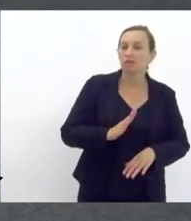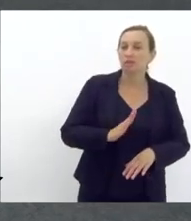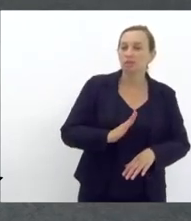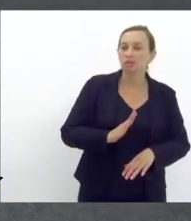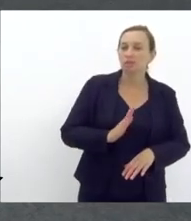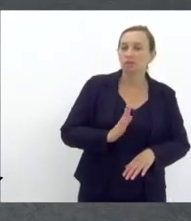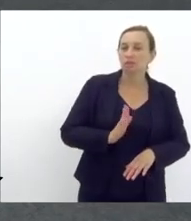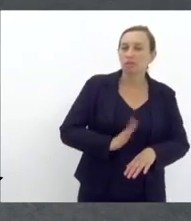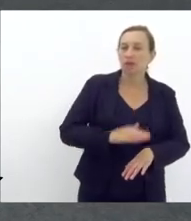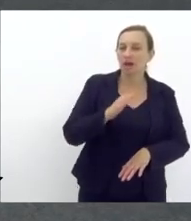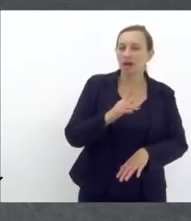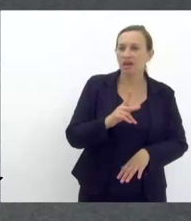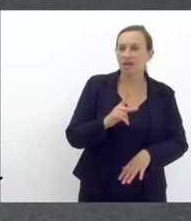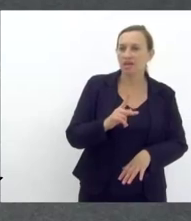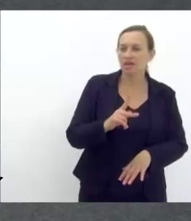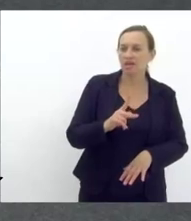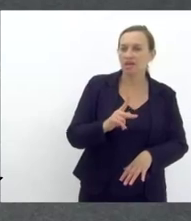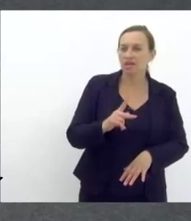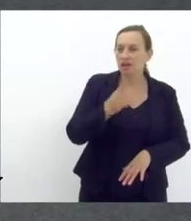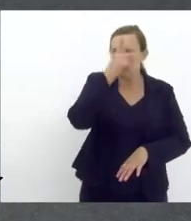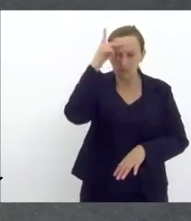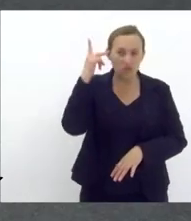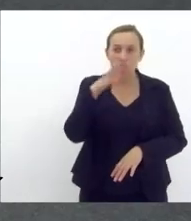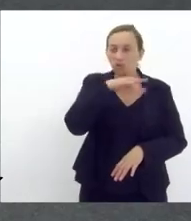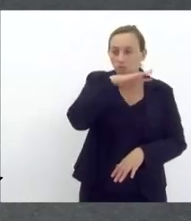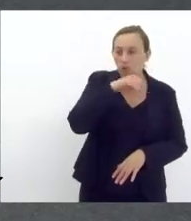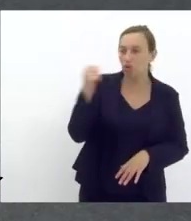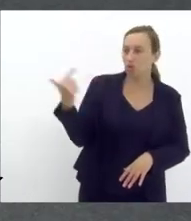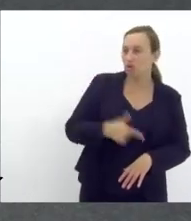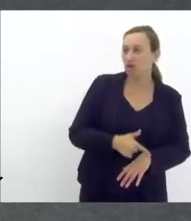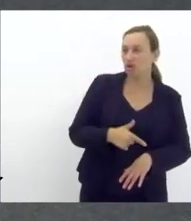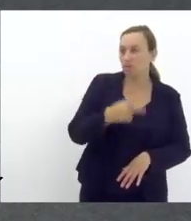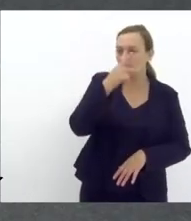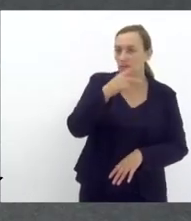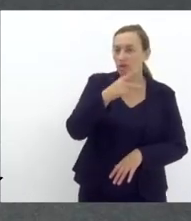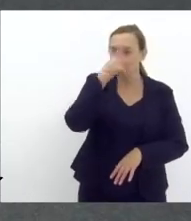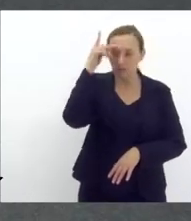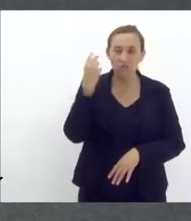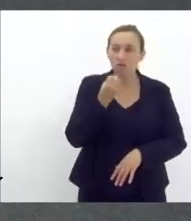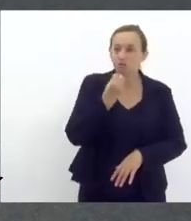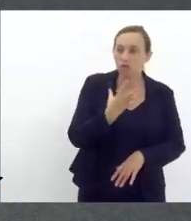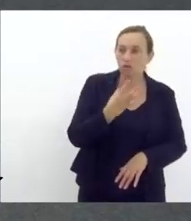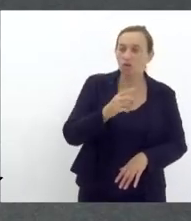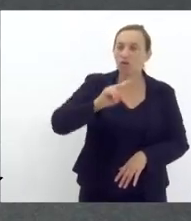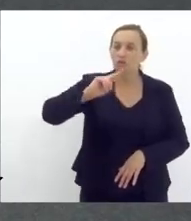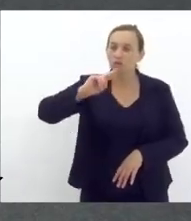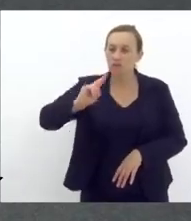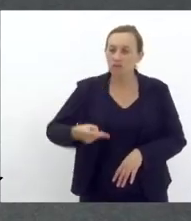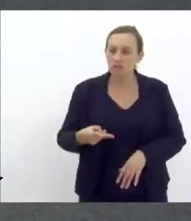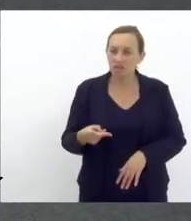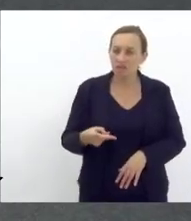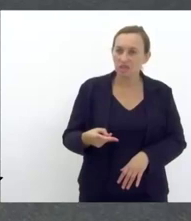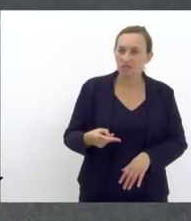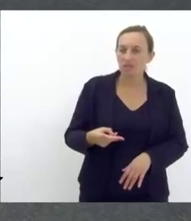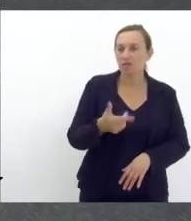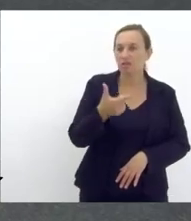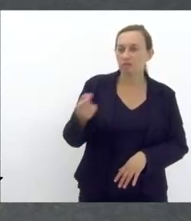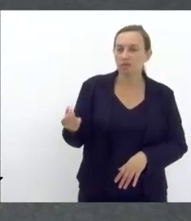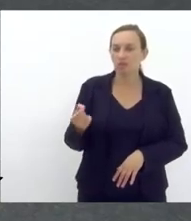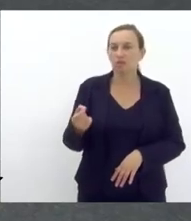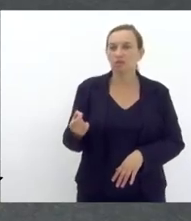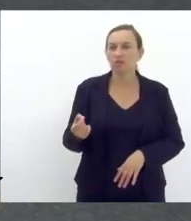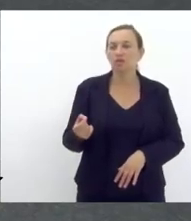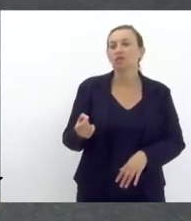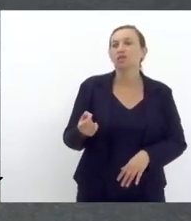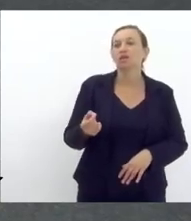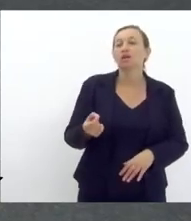boi do que gente são 218 milhões de cabeças de boi no país enquanto